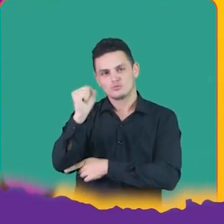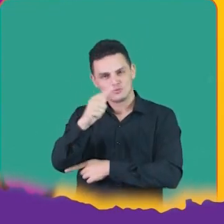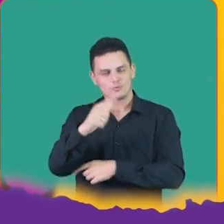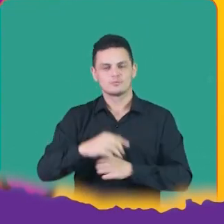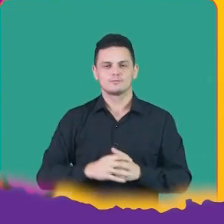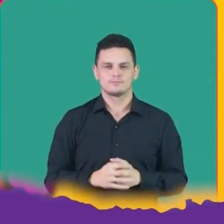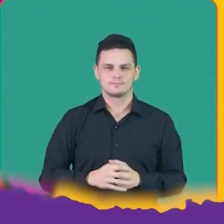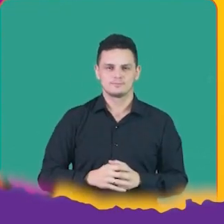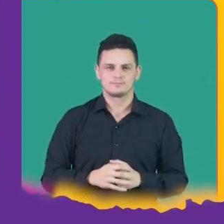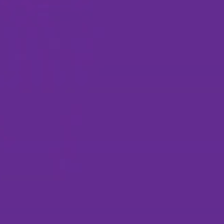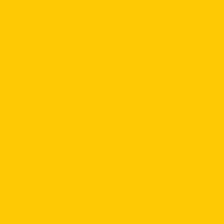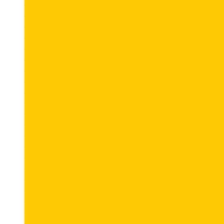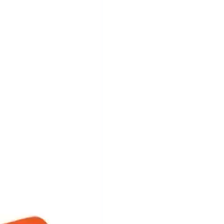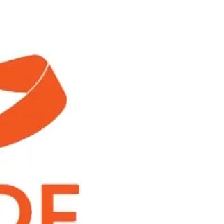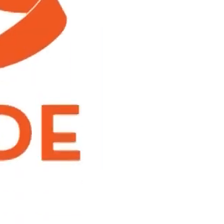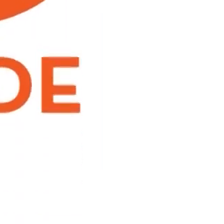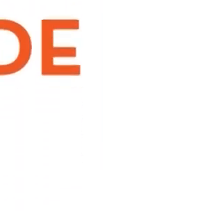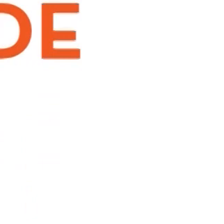Federação Pessoal Rede.